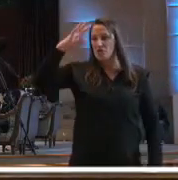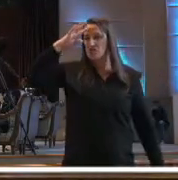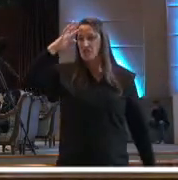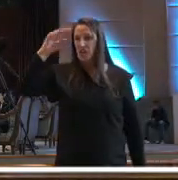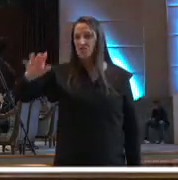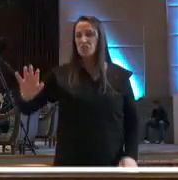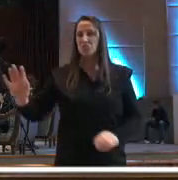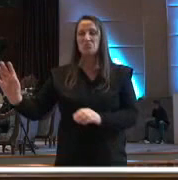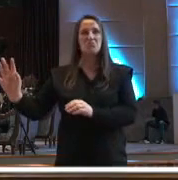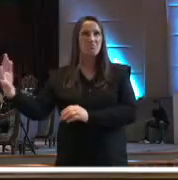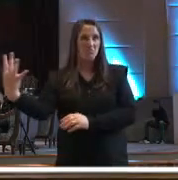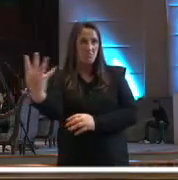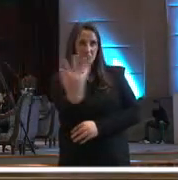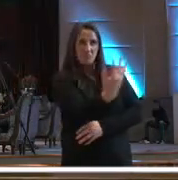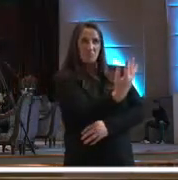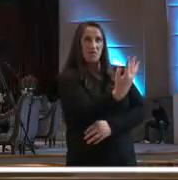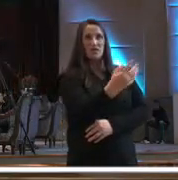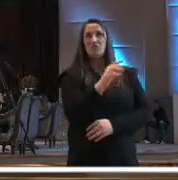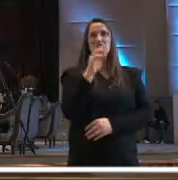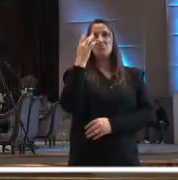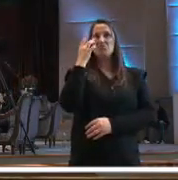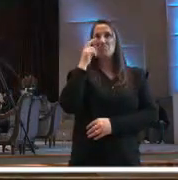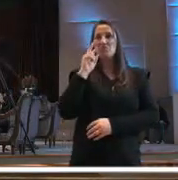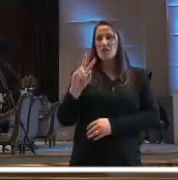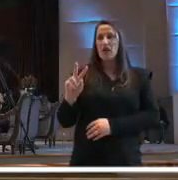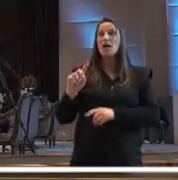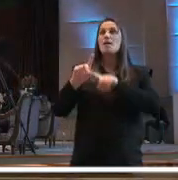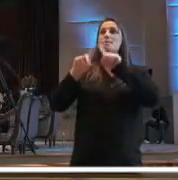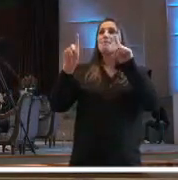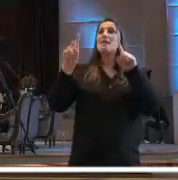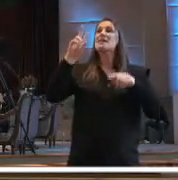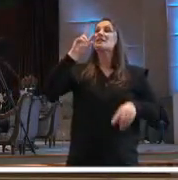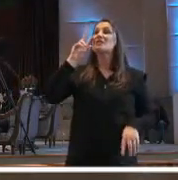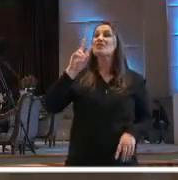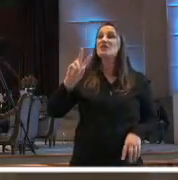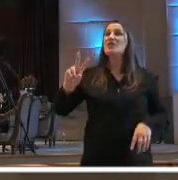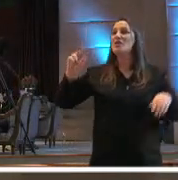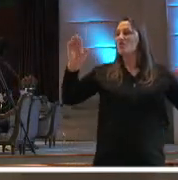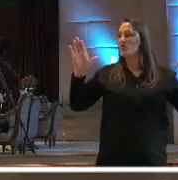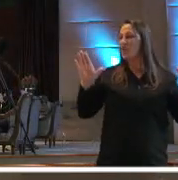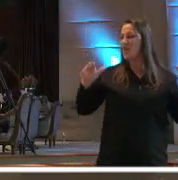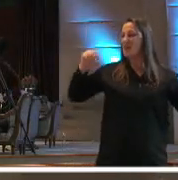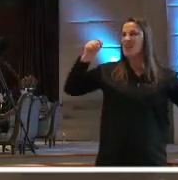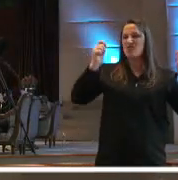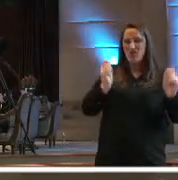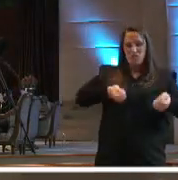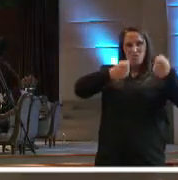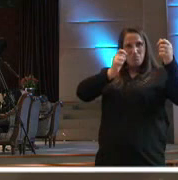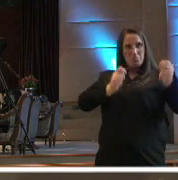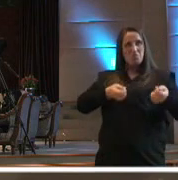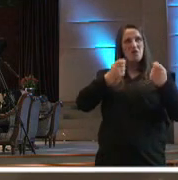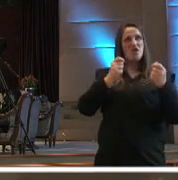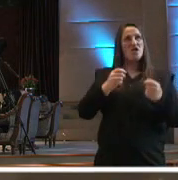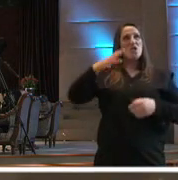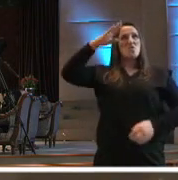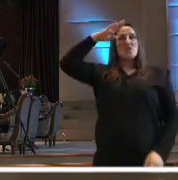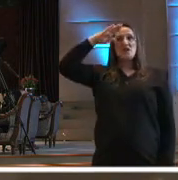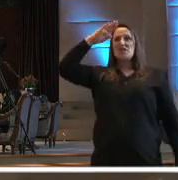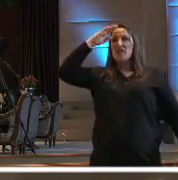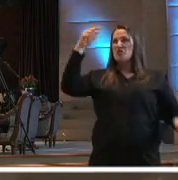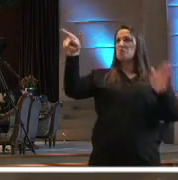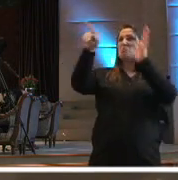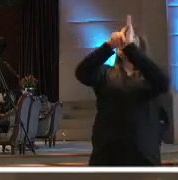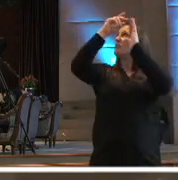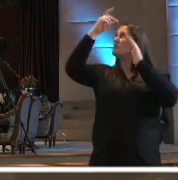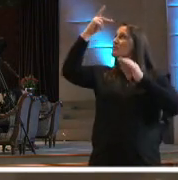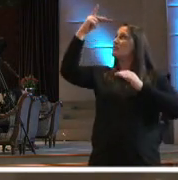sírios, mas ele via as carruagens de fogo do Senhor, os anjos do Senhor, os exércitos celestiais que